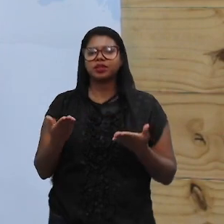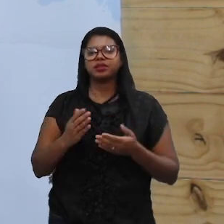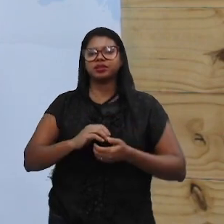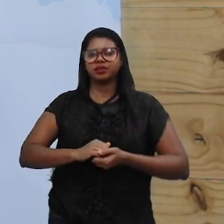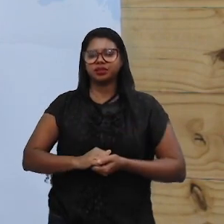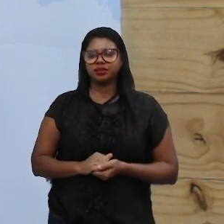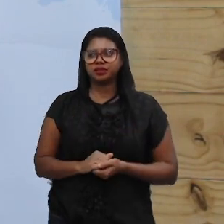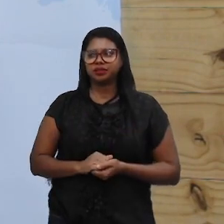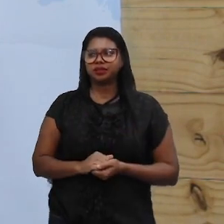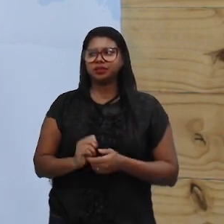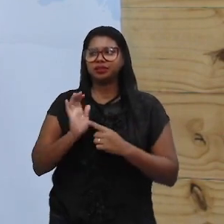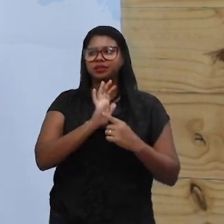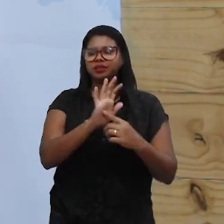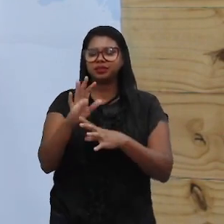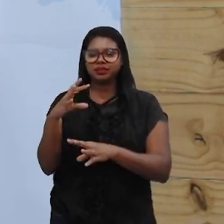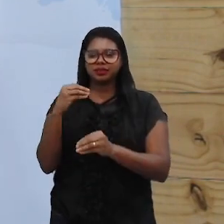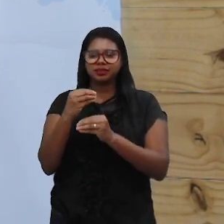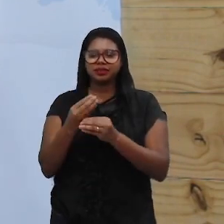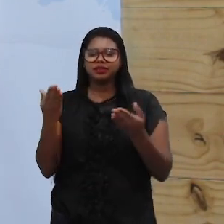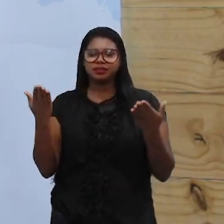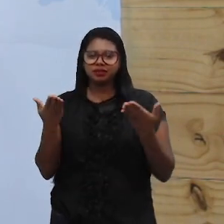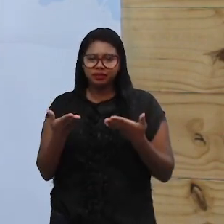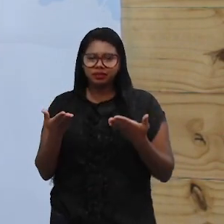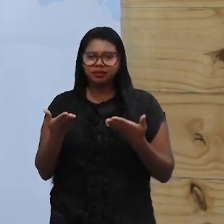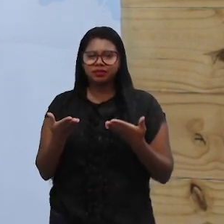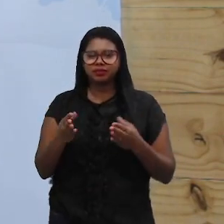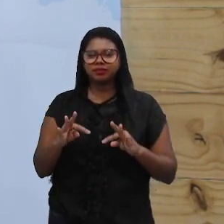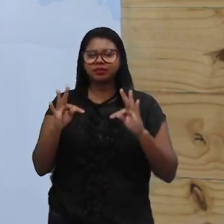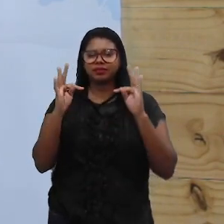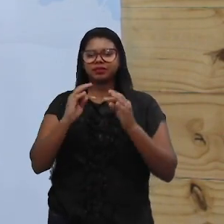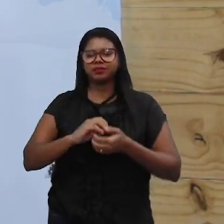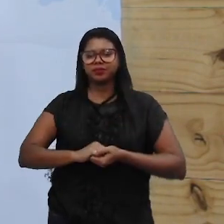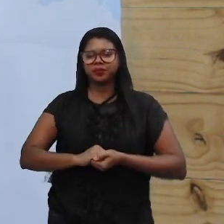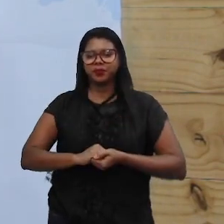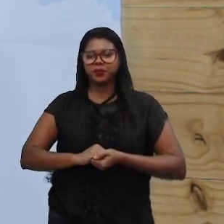ser mais afinado, mais refinado digitalmente.